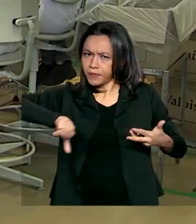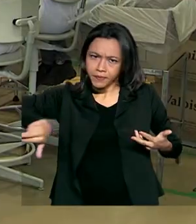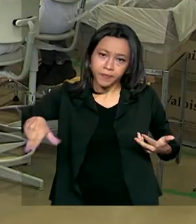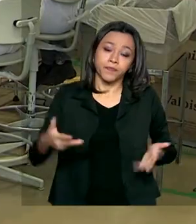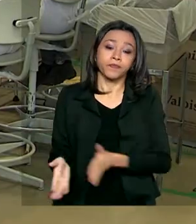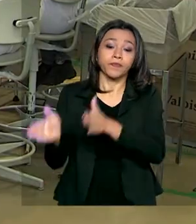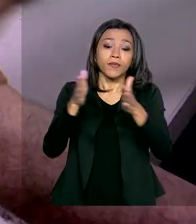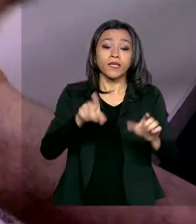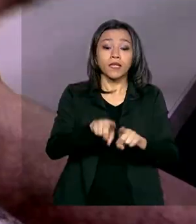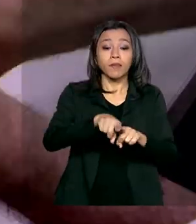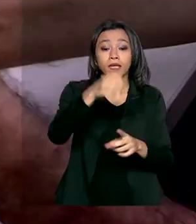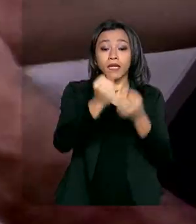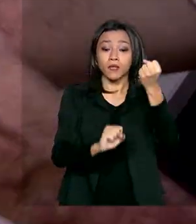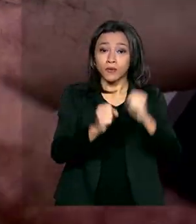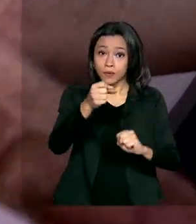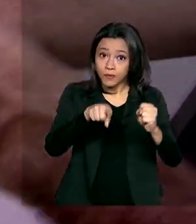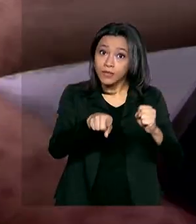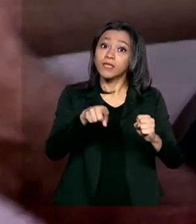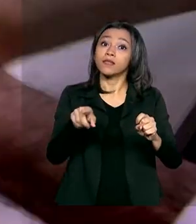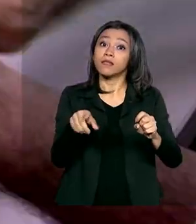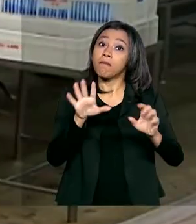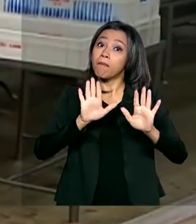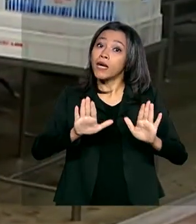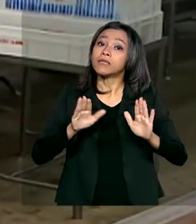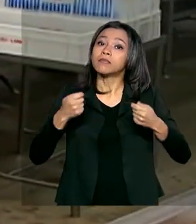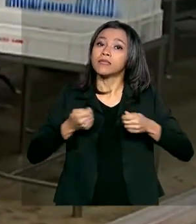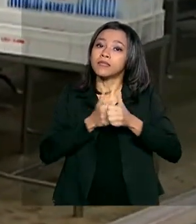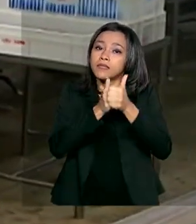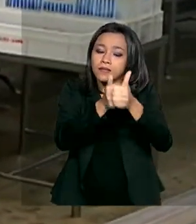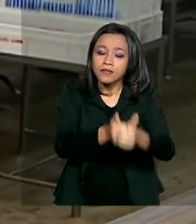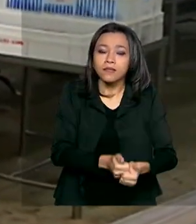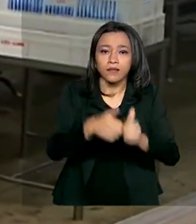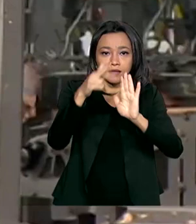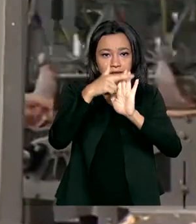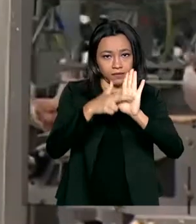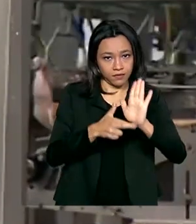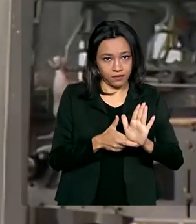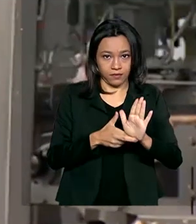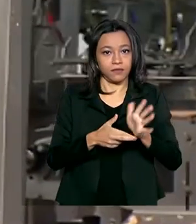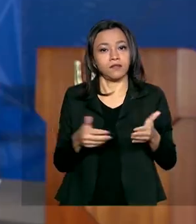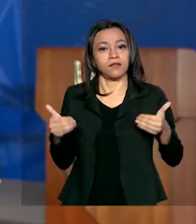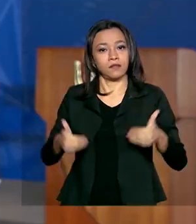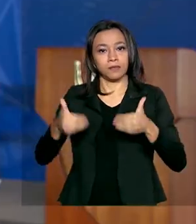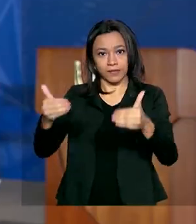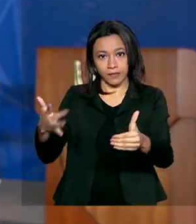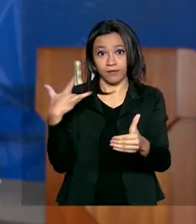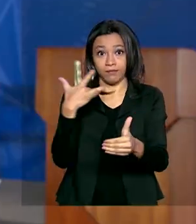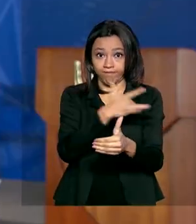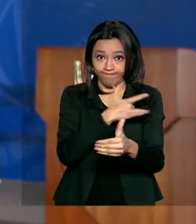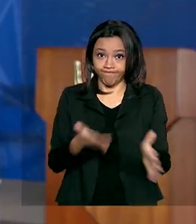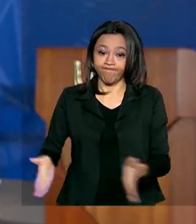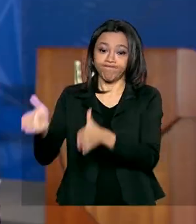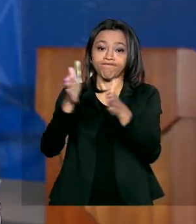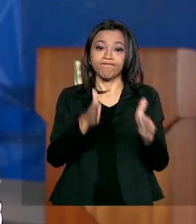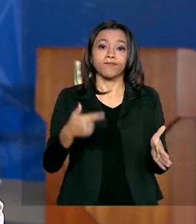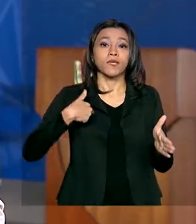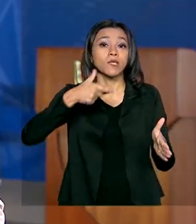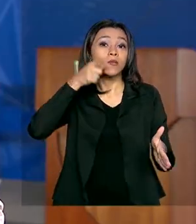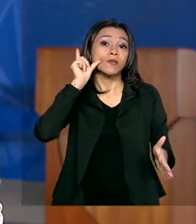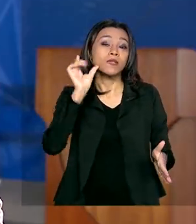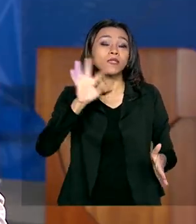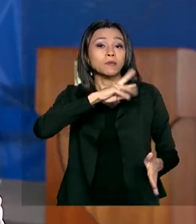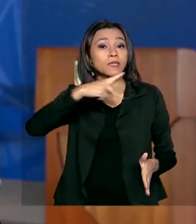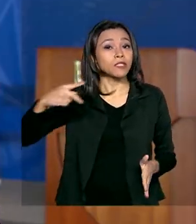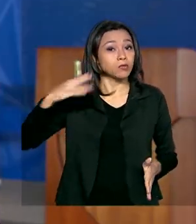industriais desde que obedecidas as determinações do Ministério da Saúde. E ontem o presidente Jair